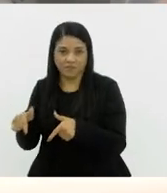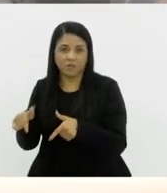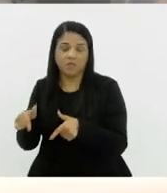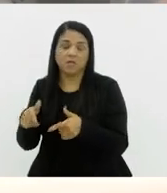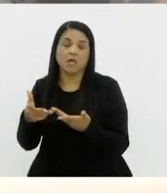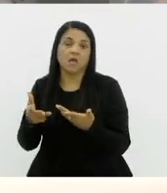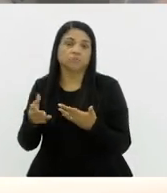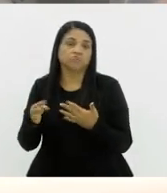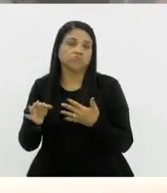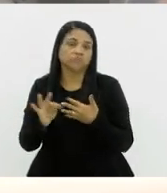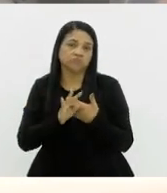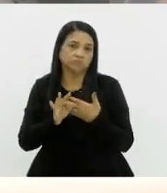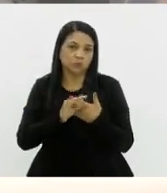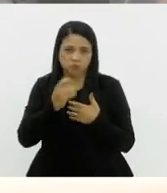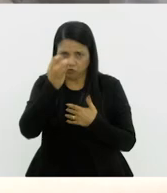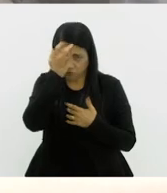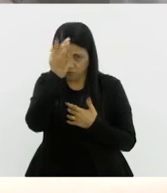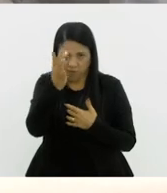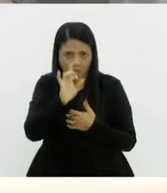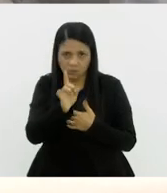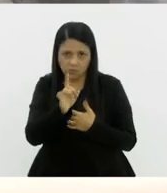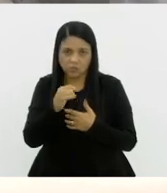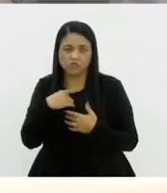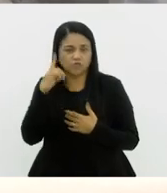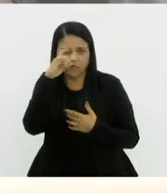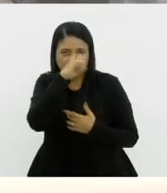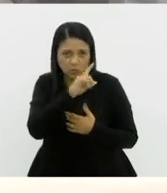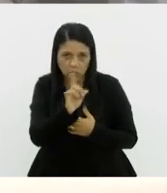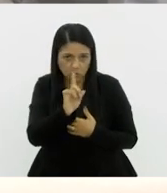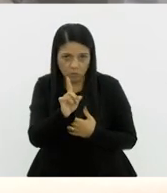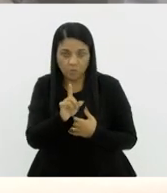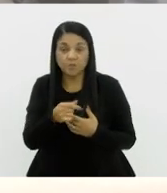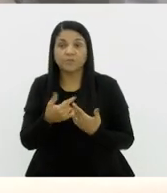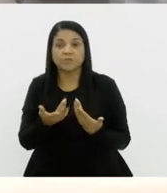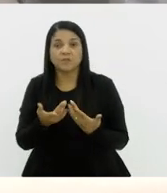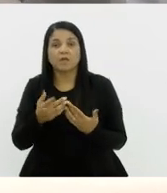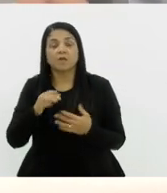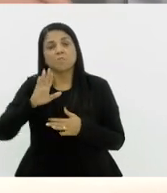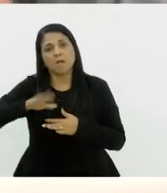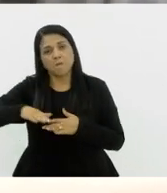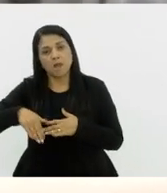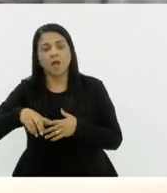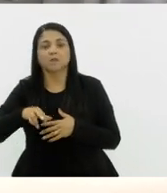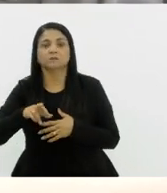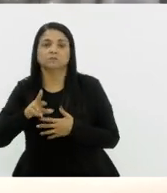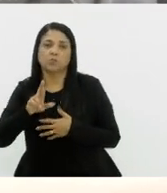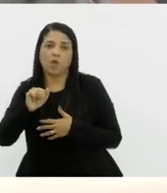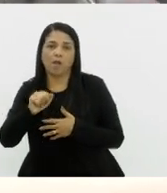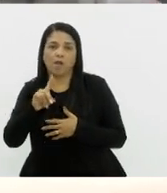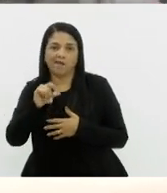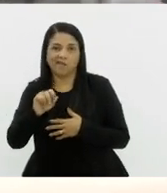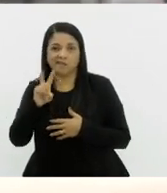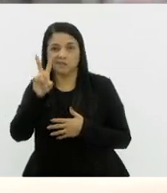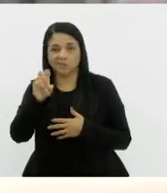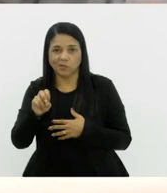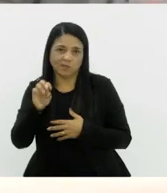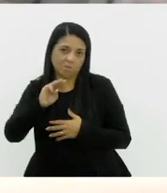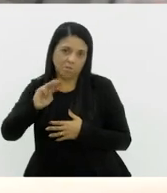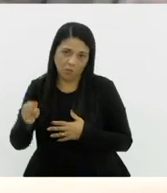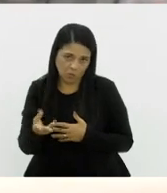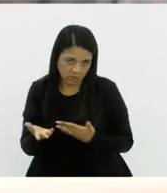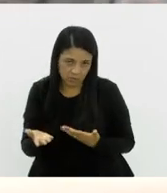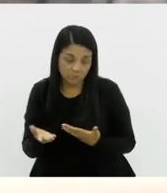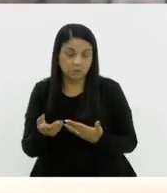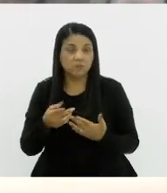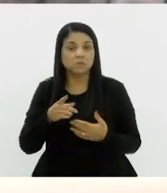difícil, tem um custo seguramente bem mais barato do que esse radar de 50 milhões, e como o DSEA já faz isso para várias